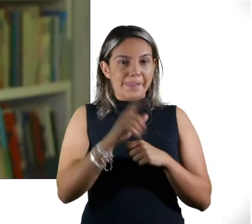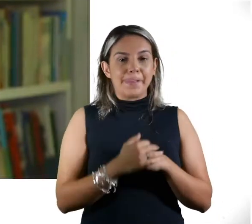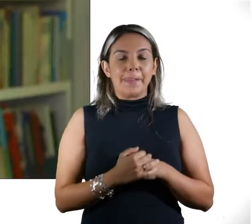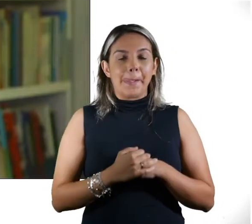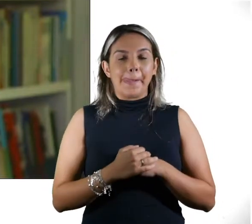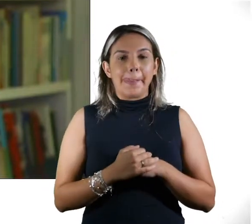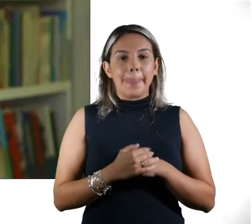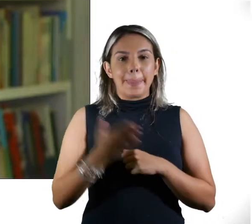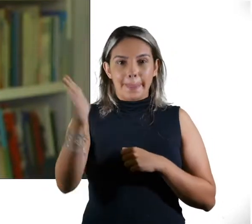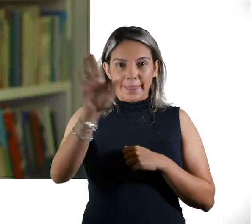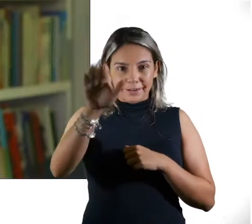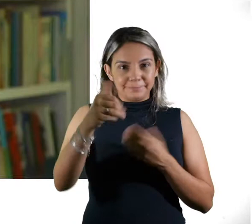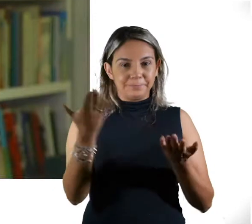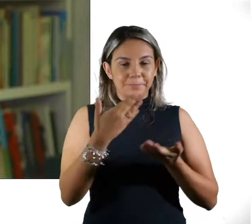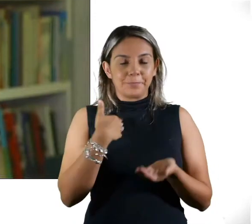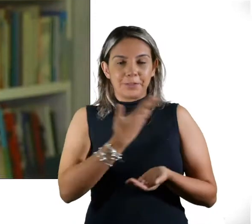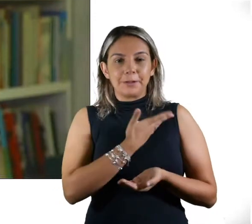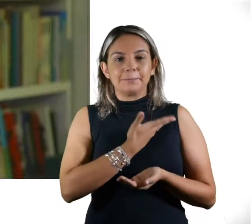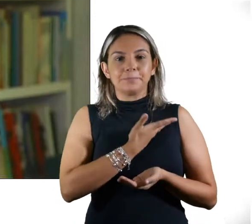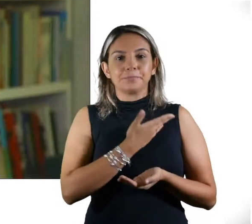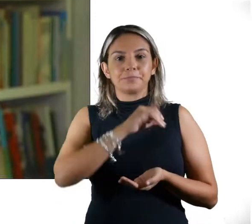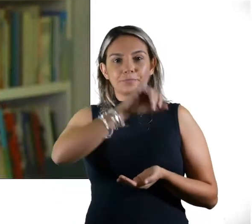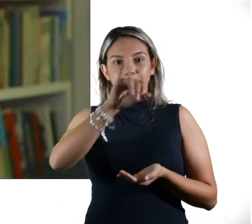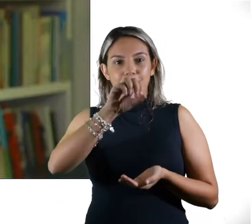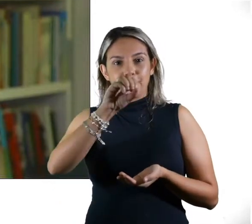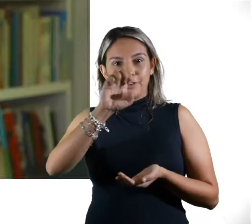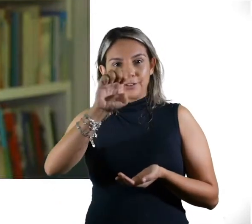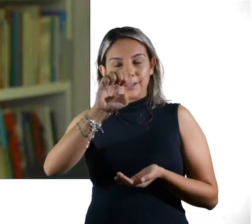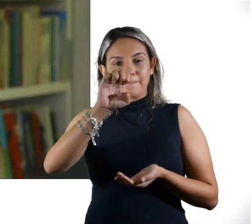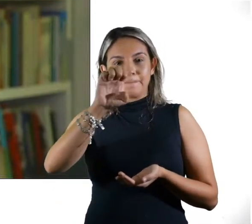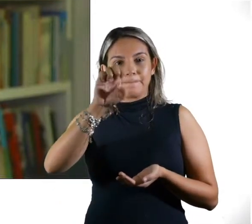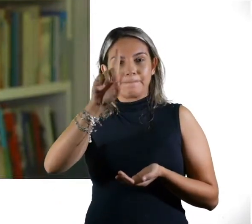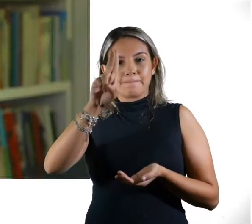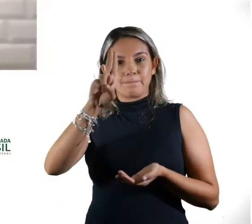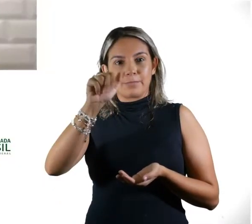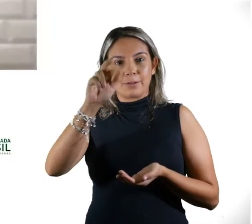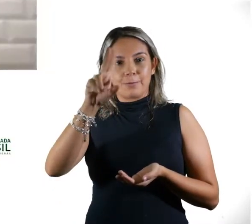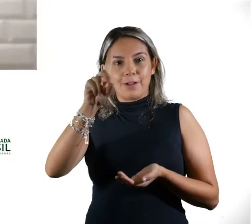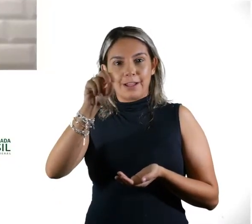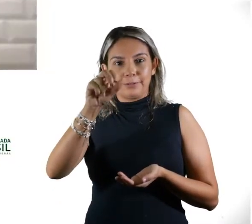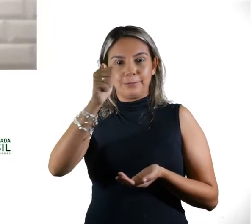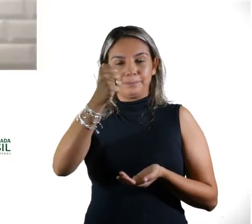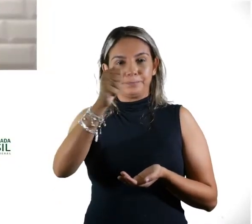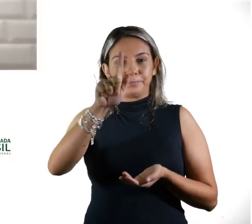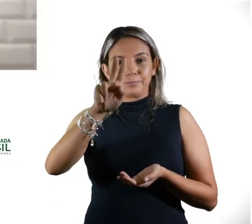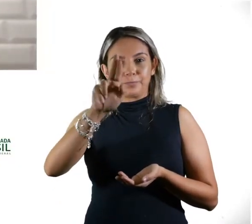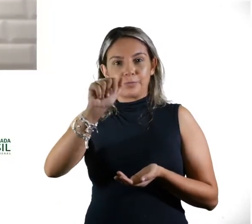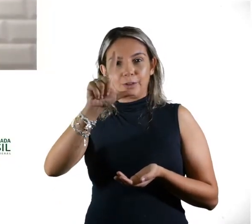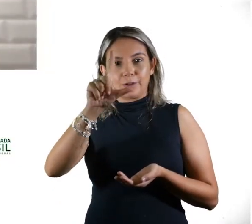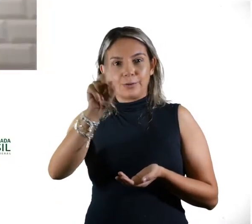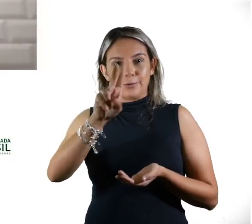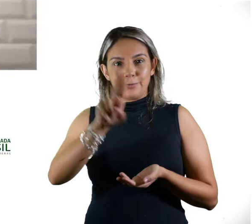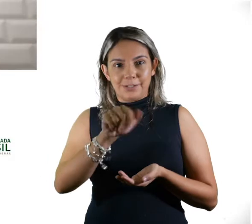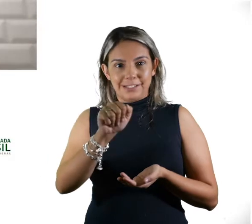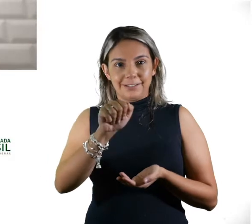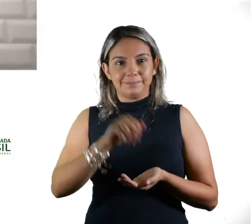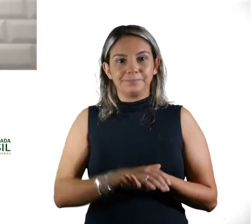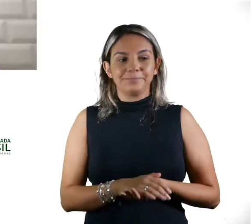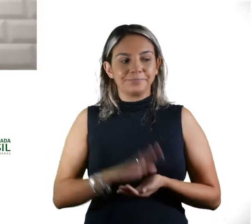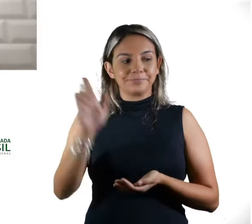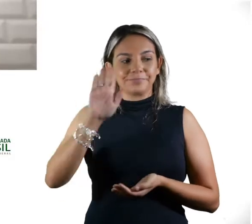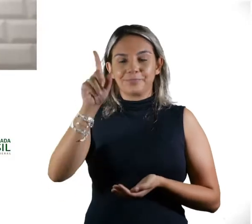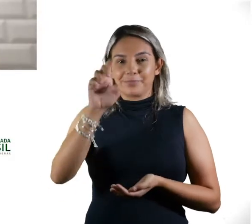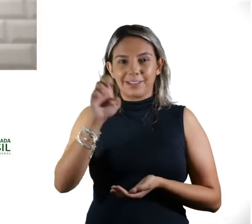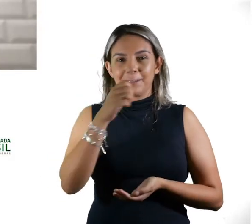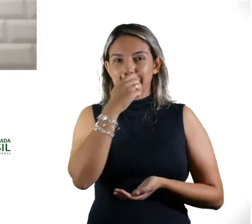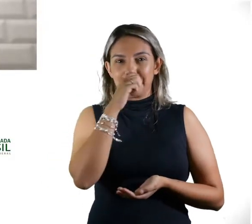logo colocar o meu querido amigo José Eduardo Agualusa no ar. O escritor José Eduardo Agualusa está sentado de